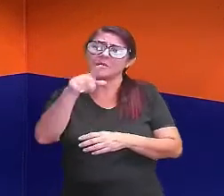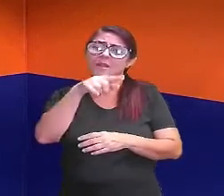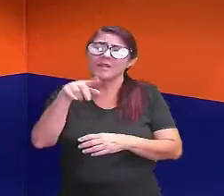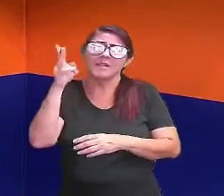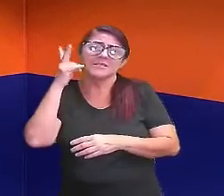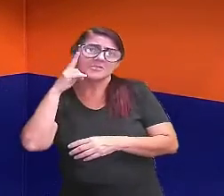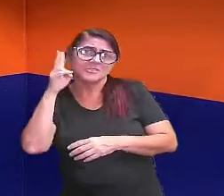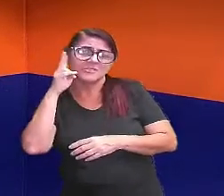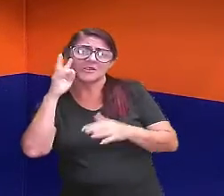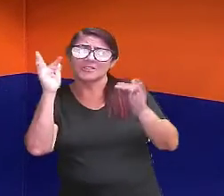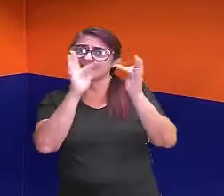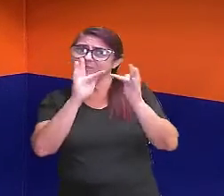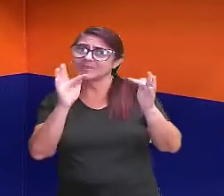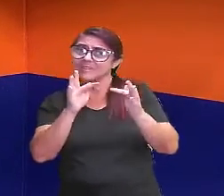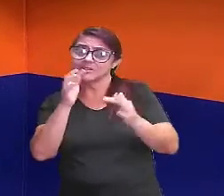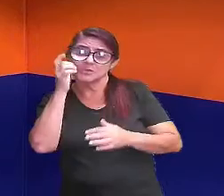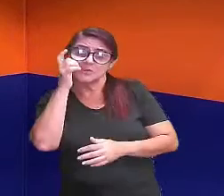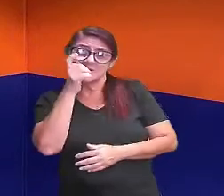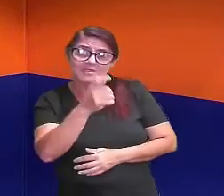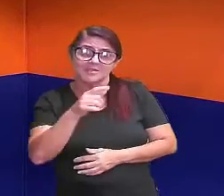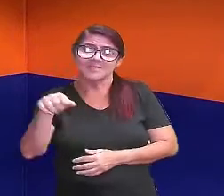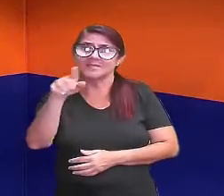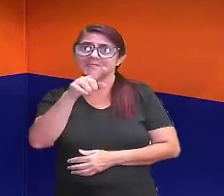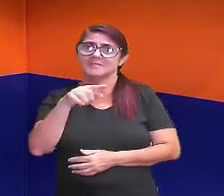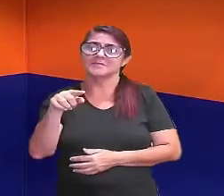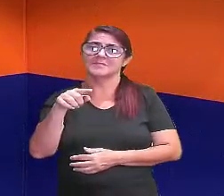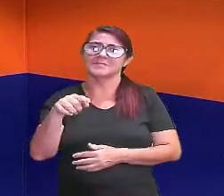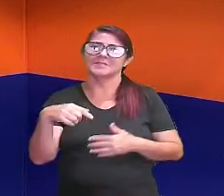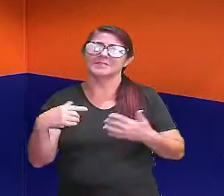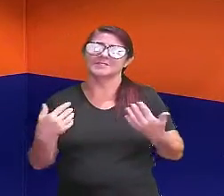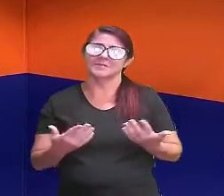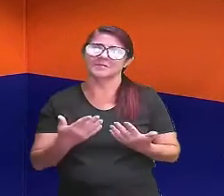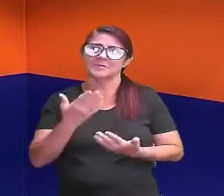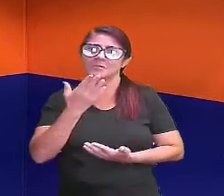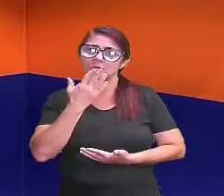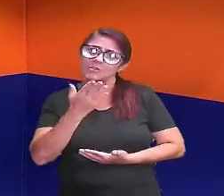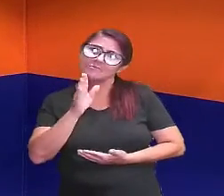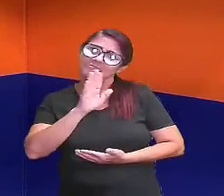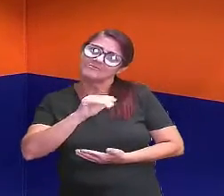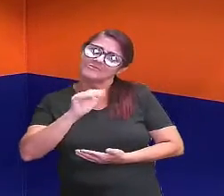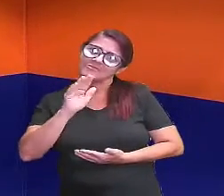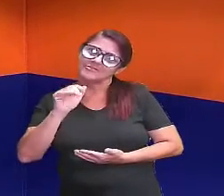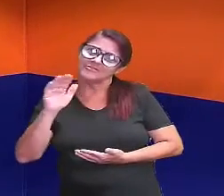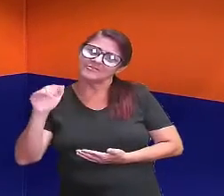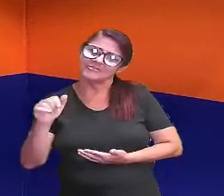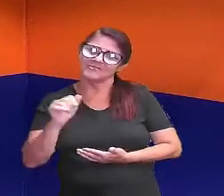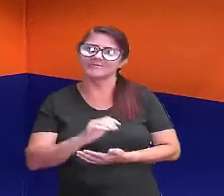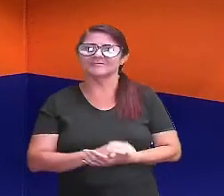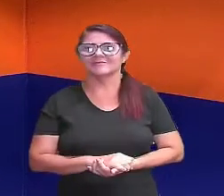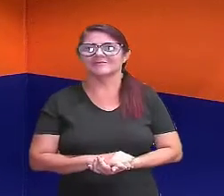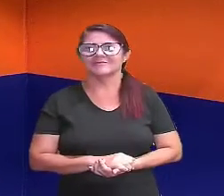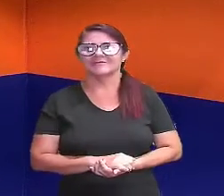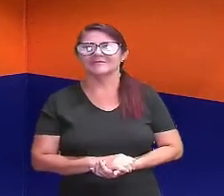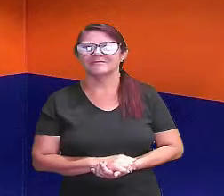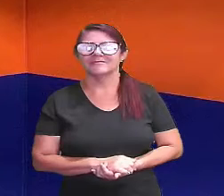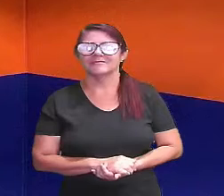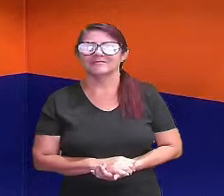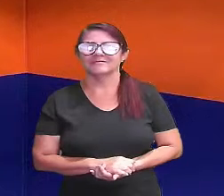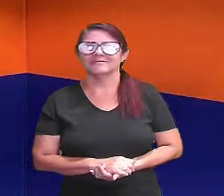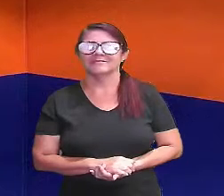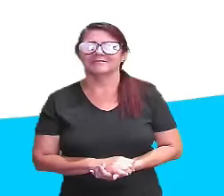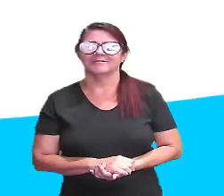ficar muito feliz do interesse de vocês, tá bom? Então é isso, um beijo e até a próxima aula. Tchau, tchau!